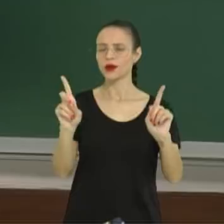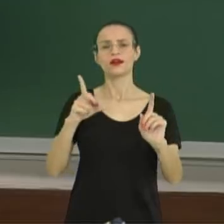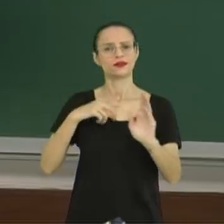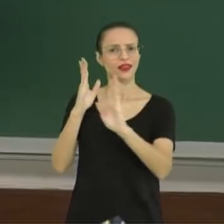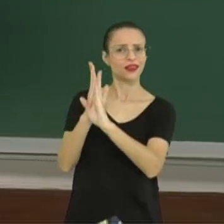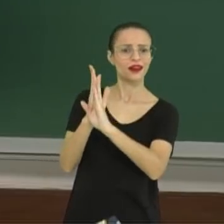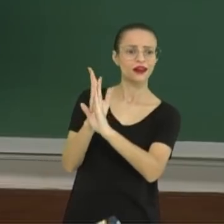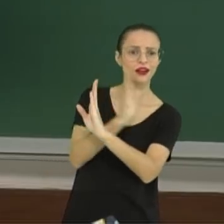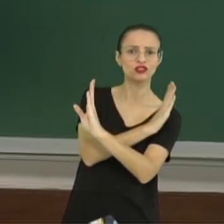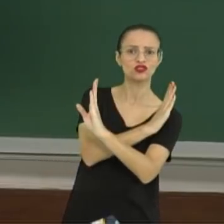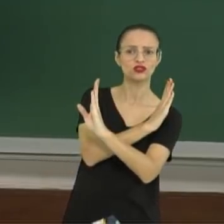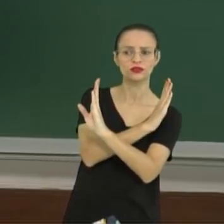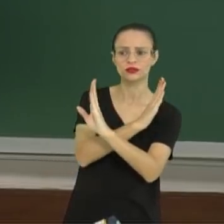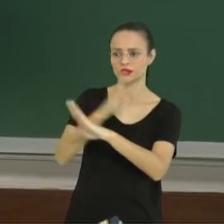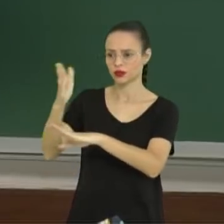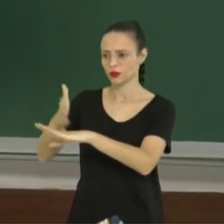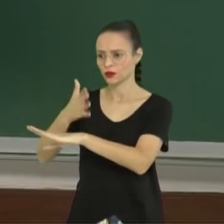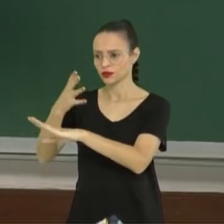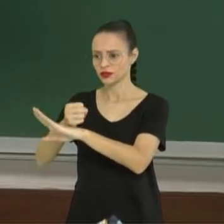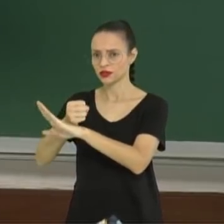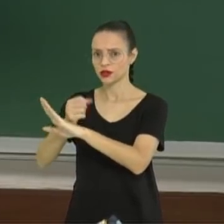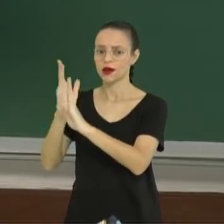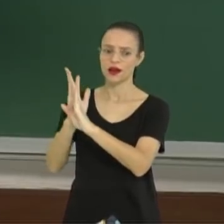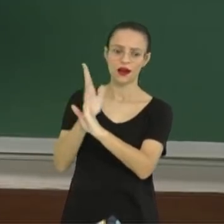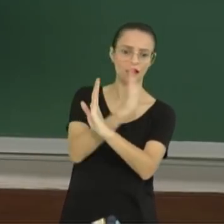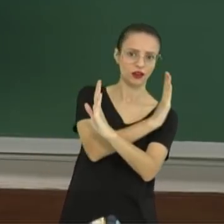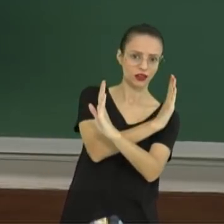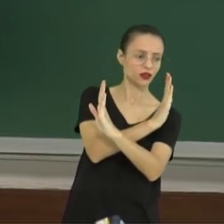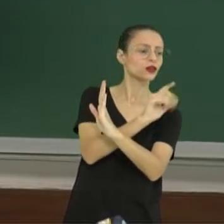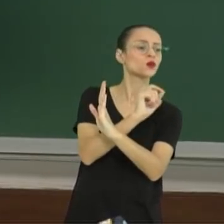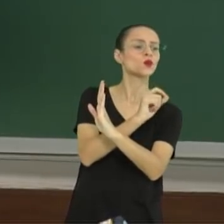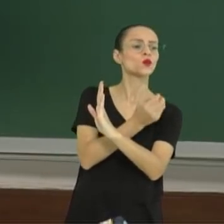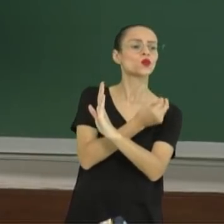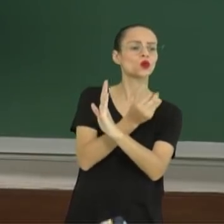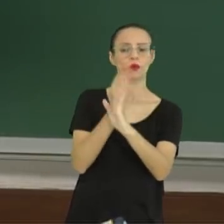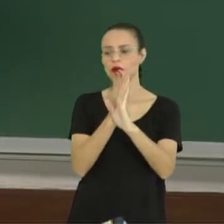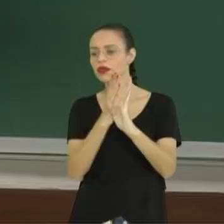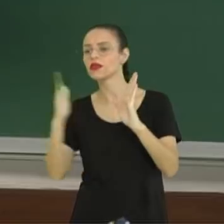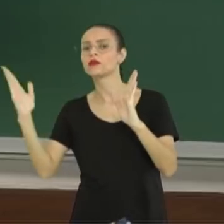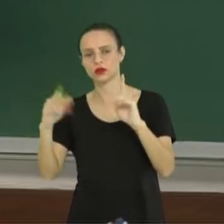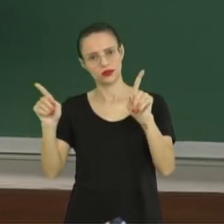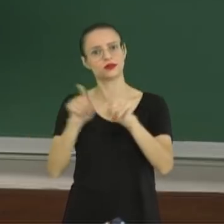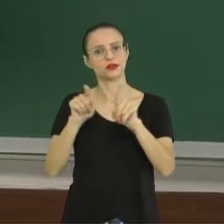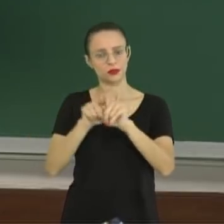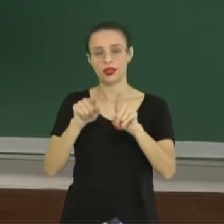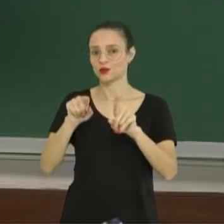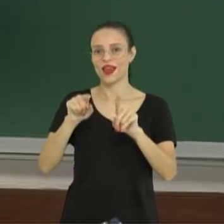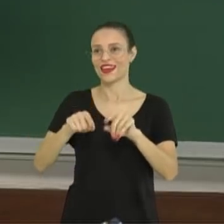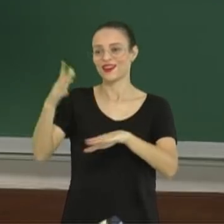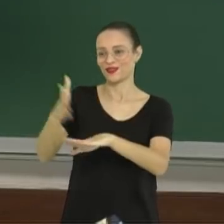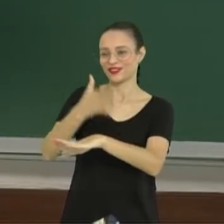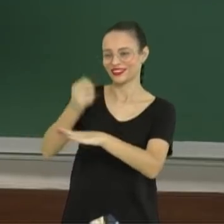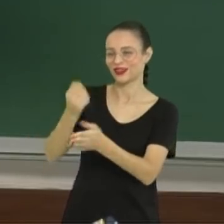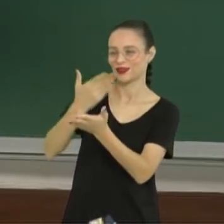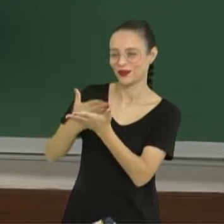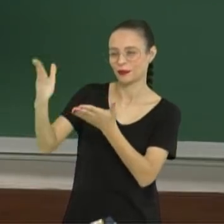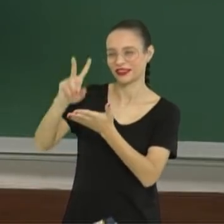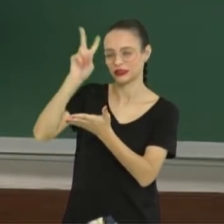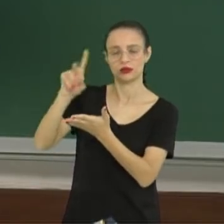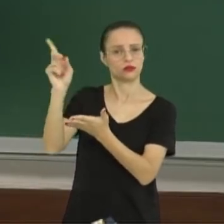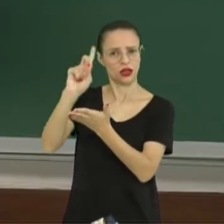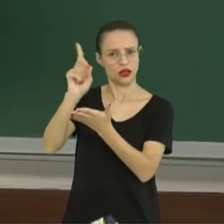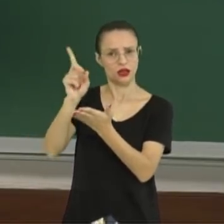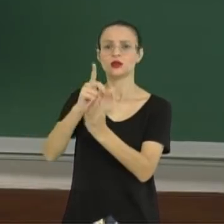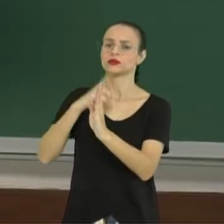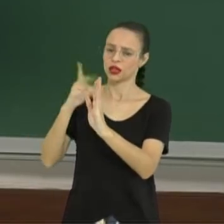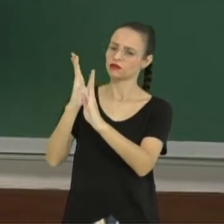história antes disso, né? E uma história depois da descolonização. Então não é ali que se inicia a história, a gente tem que revisar a história para